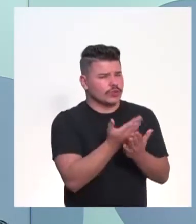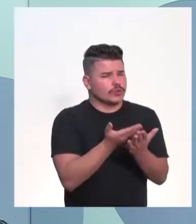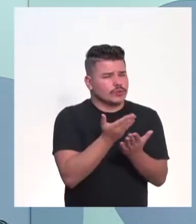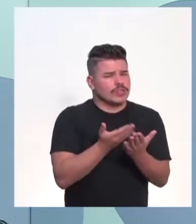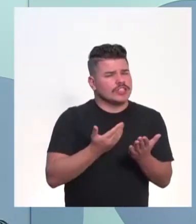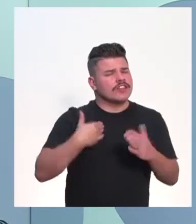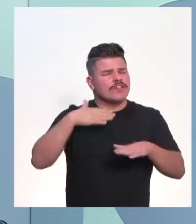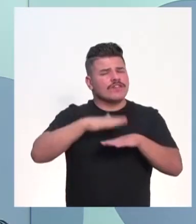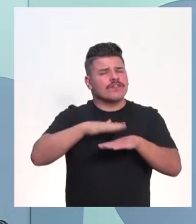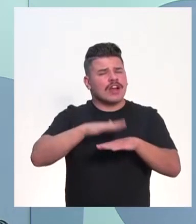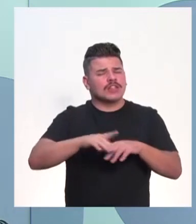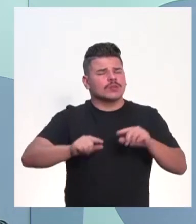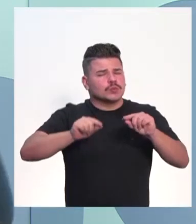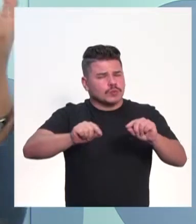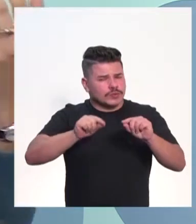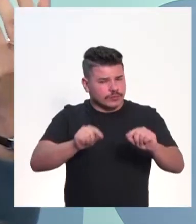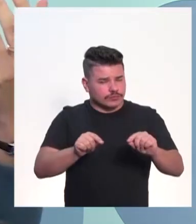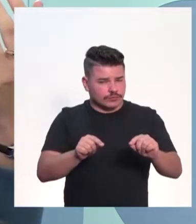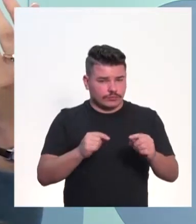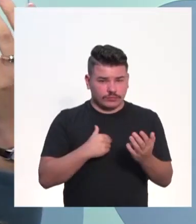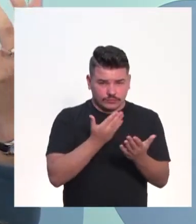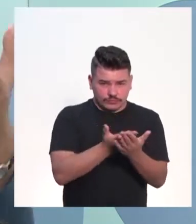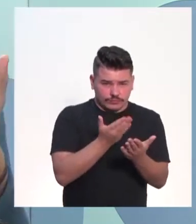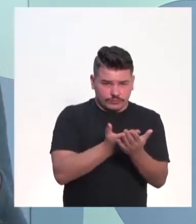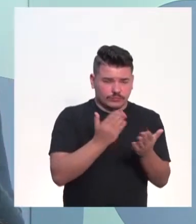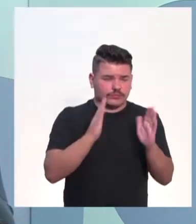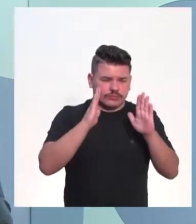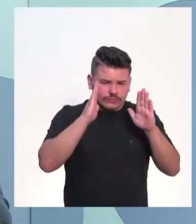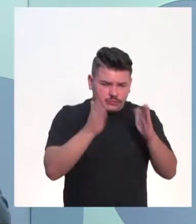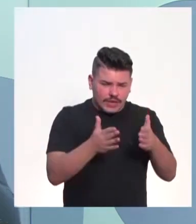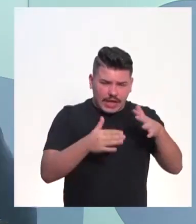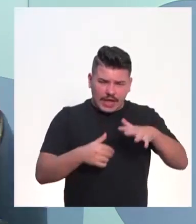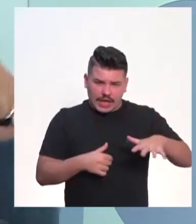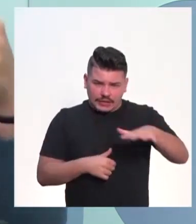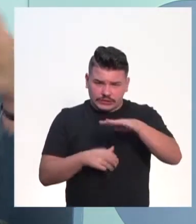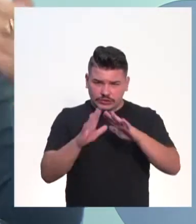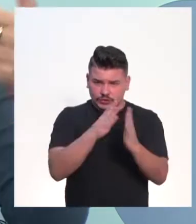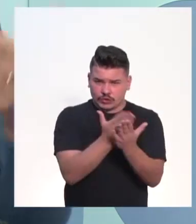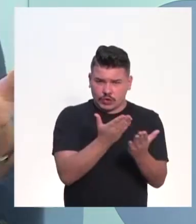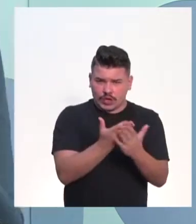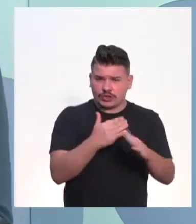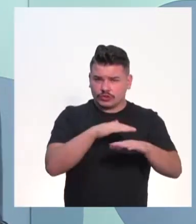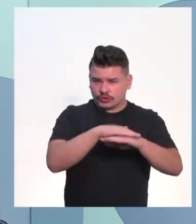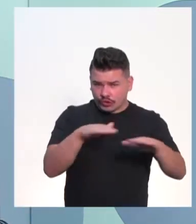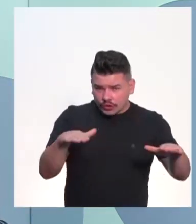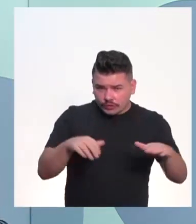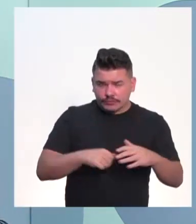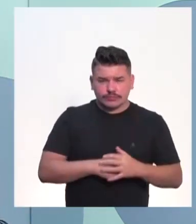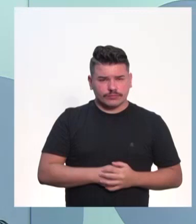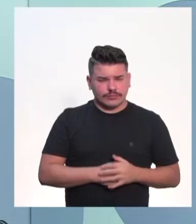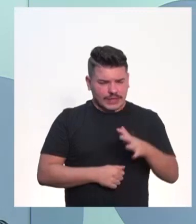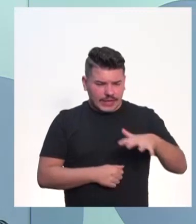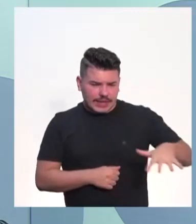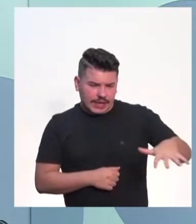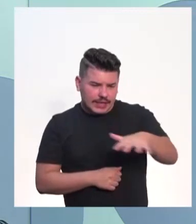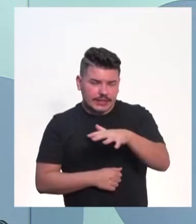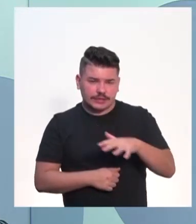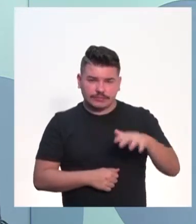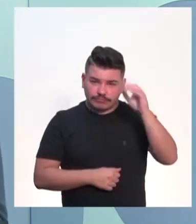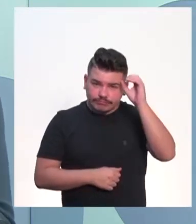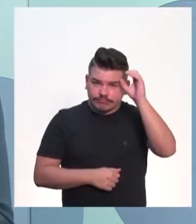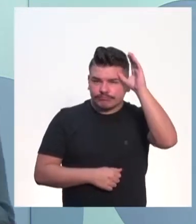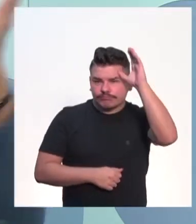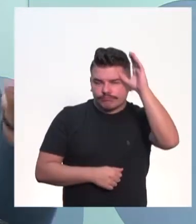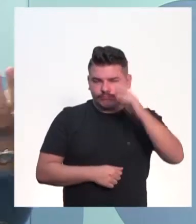Será que o estudo está relacionado só ao ambiente escolar, a conseguir progredir academicamente? Ou seja, será